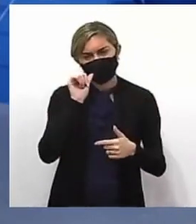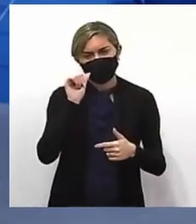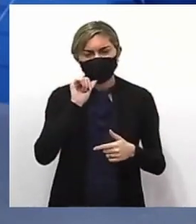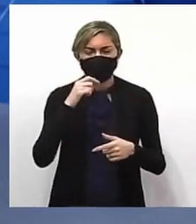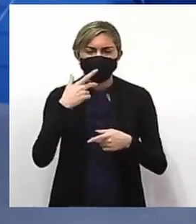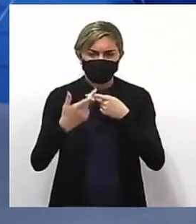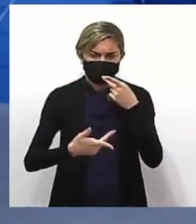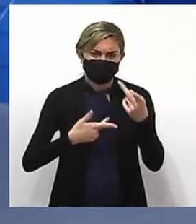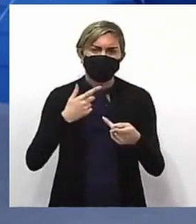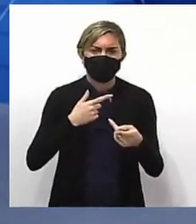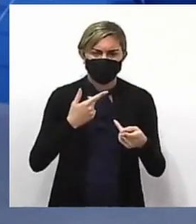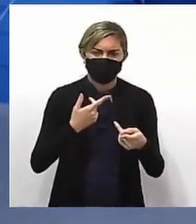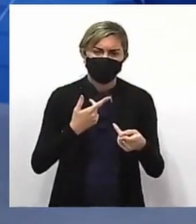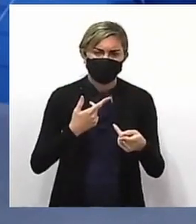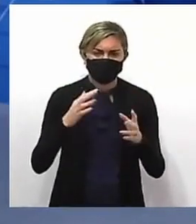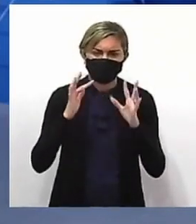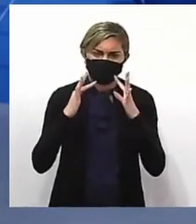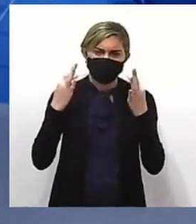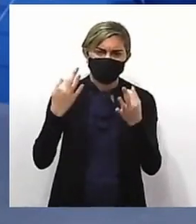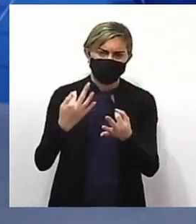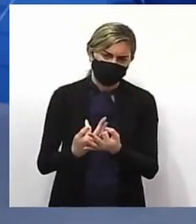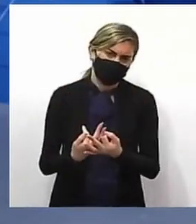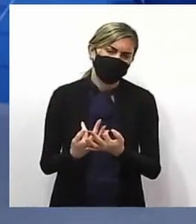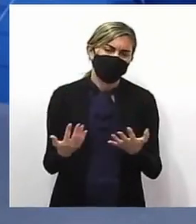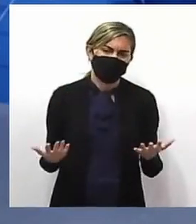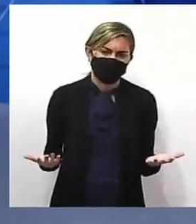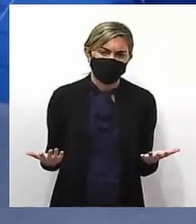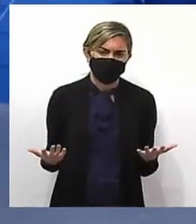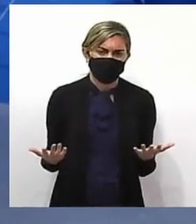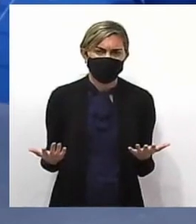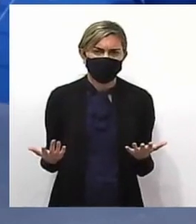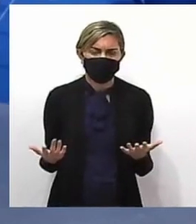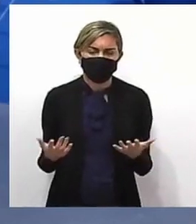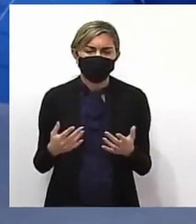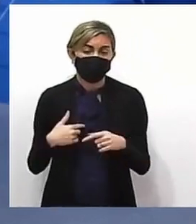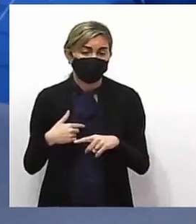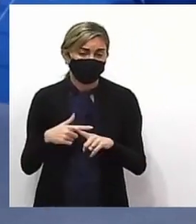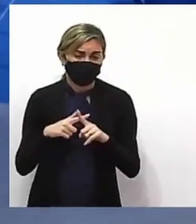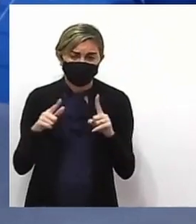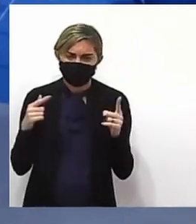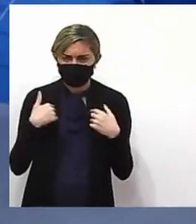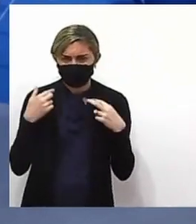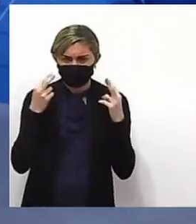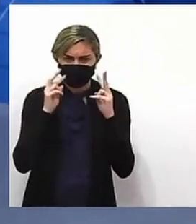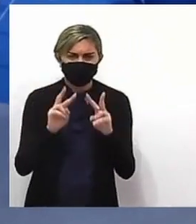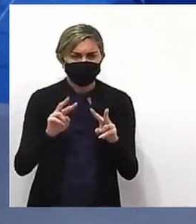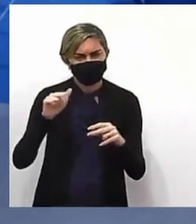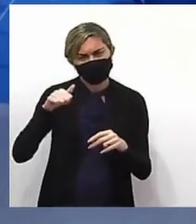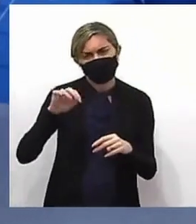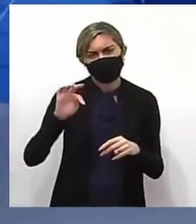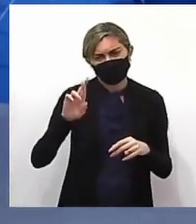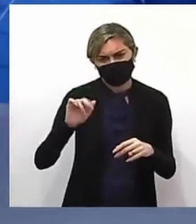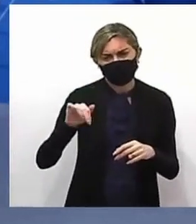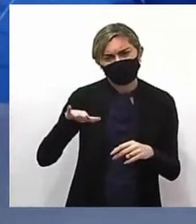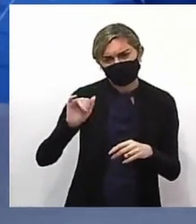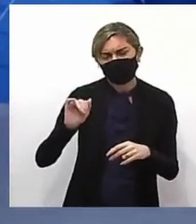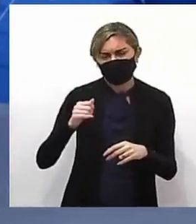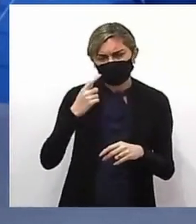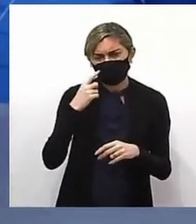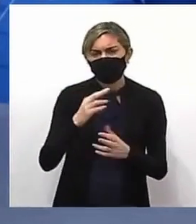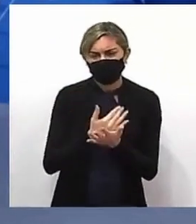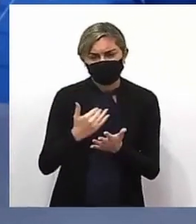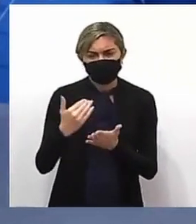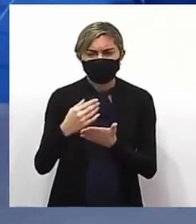sobre o sustento da família. E por mais que eu veja o Entre Marés, eu já vi mais de uma vez,